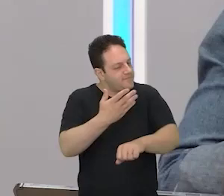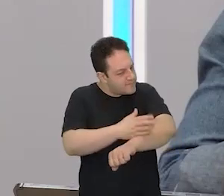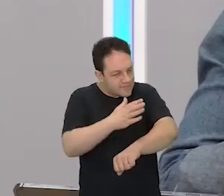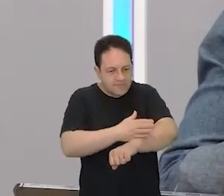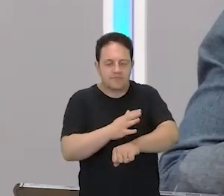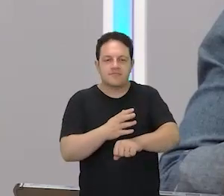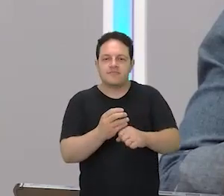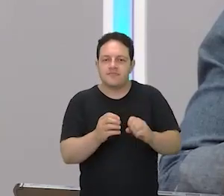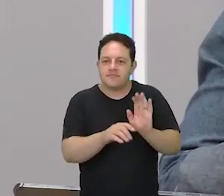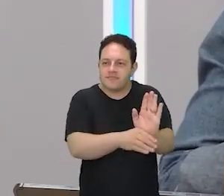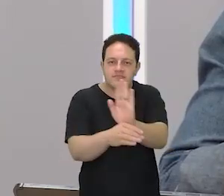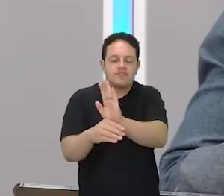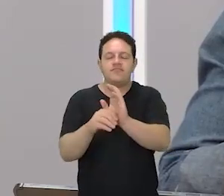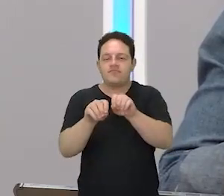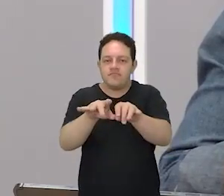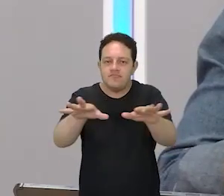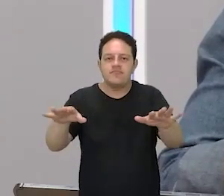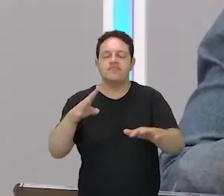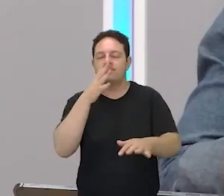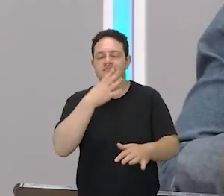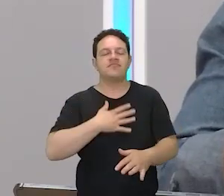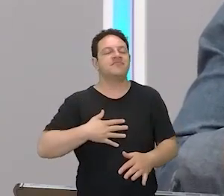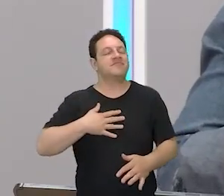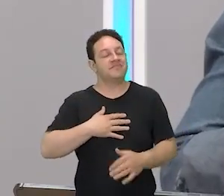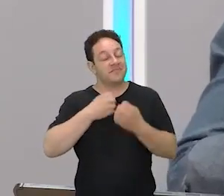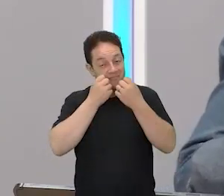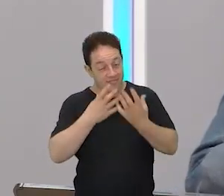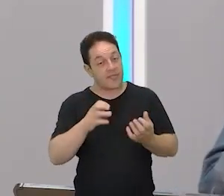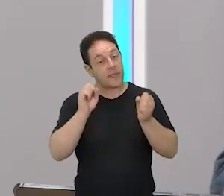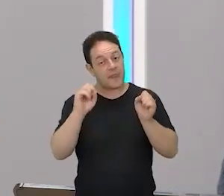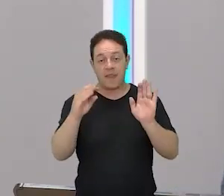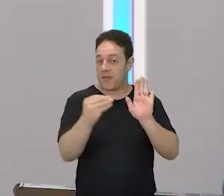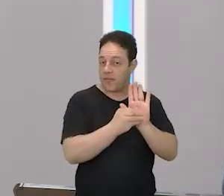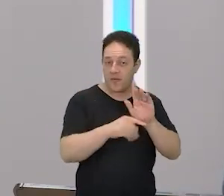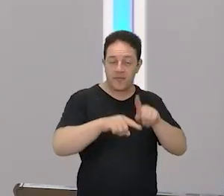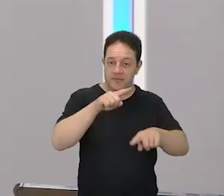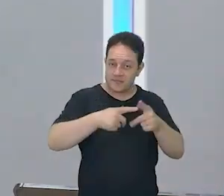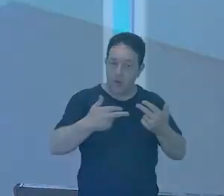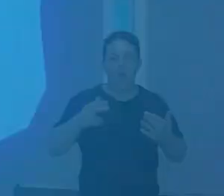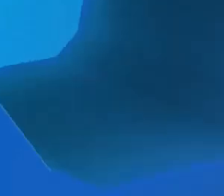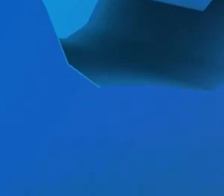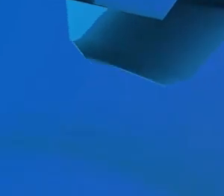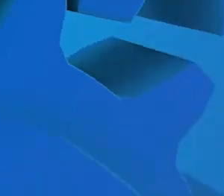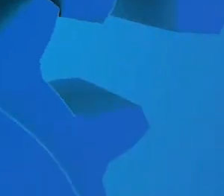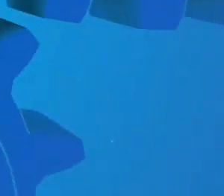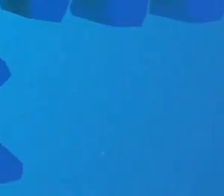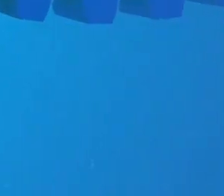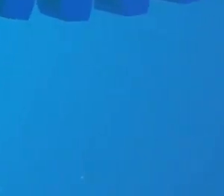cotidiana, pode estar presente aí no material, um olhar diferenciado do professor.